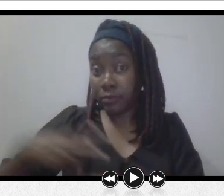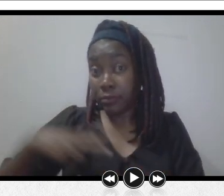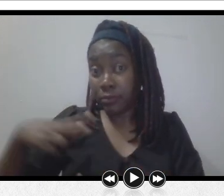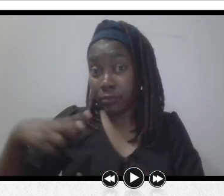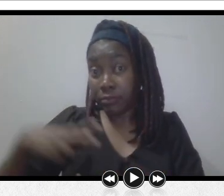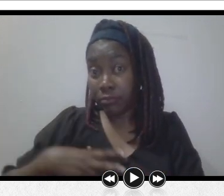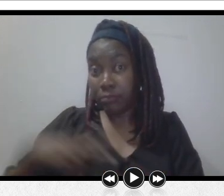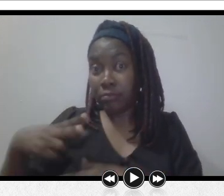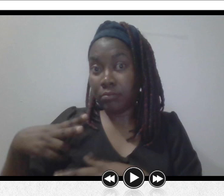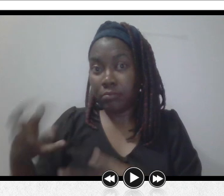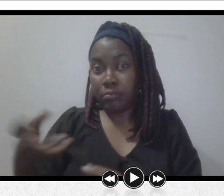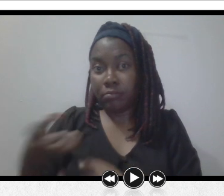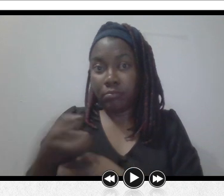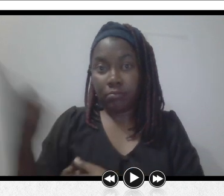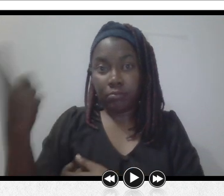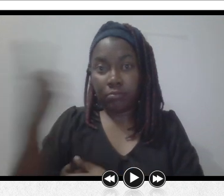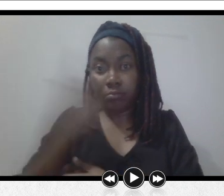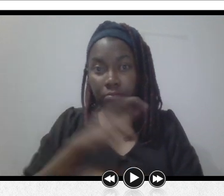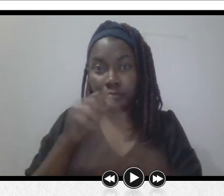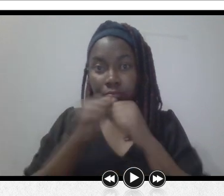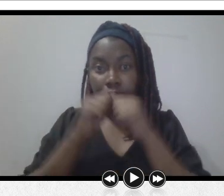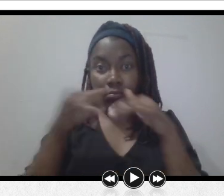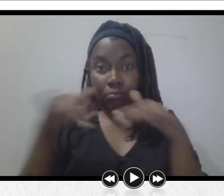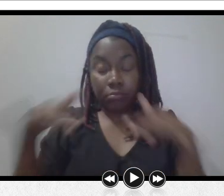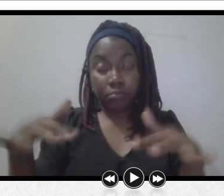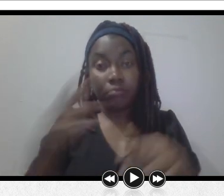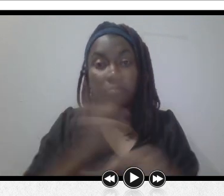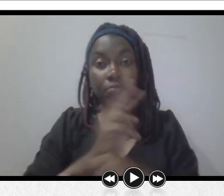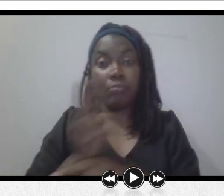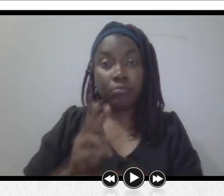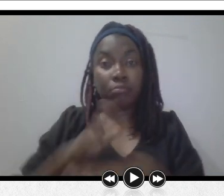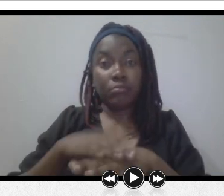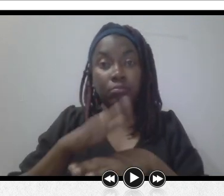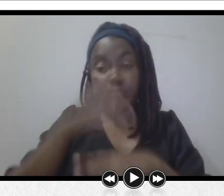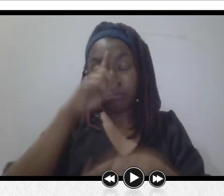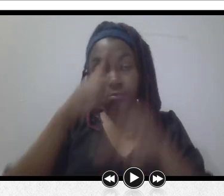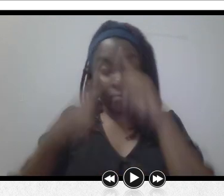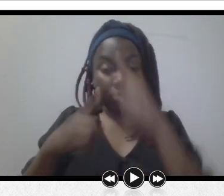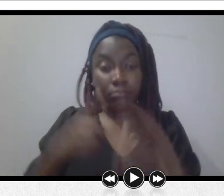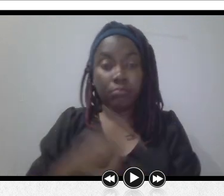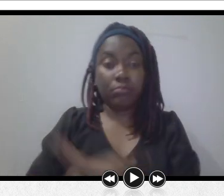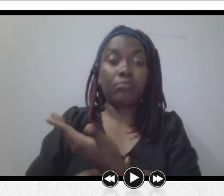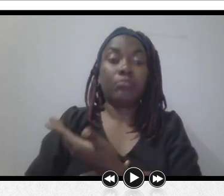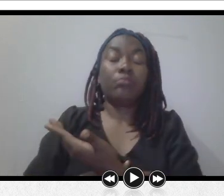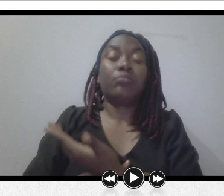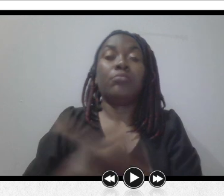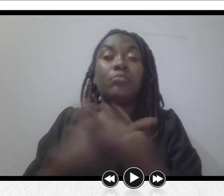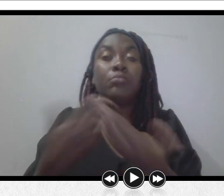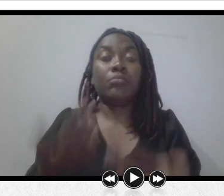vez que detentora dessa exploração de atividade econômica, seria fiscalizada e regulada pelo Estado. Então, esse foi o modelo